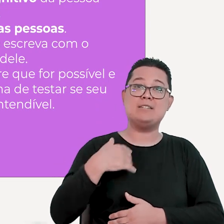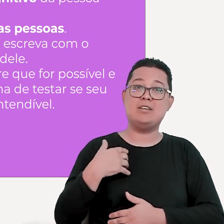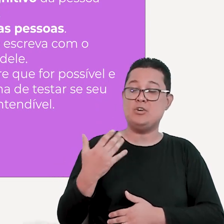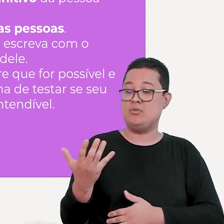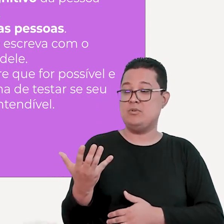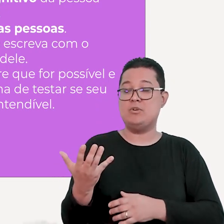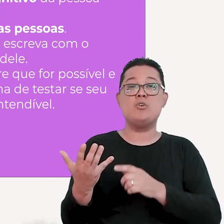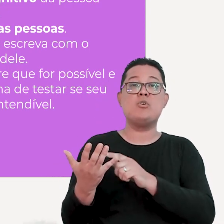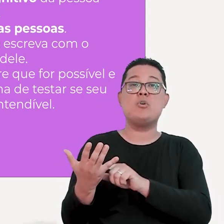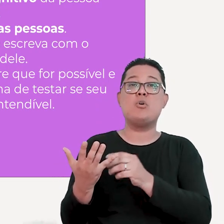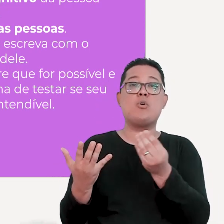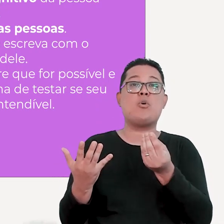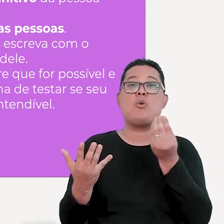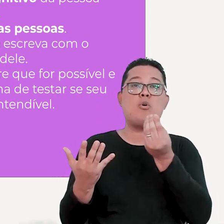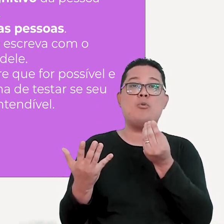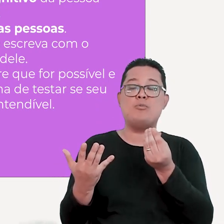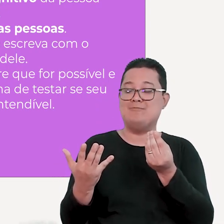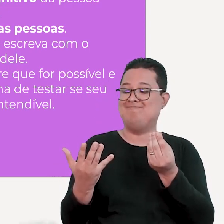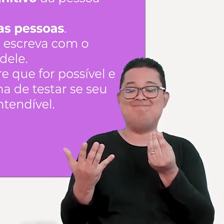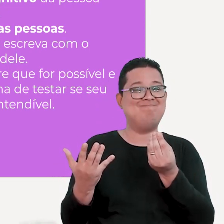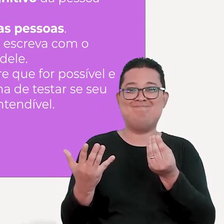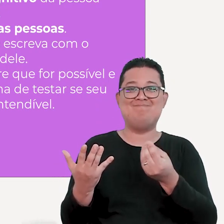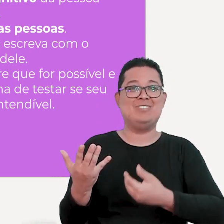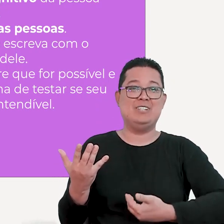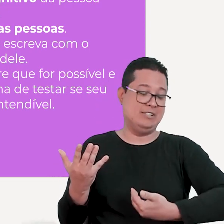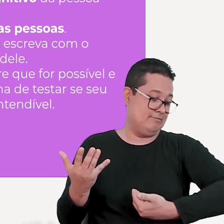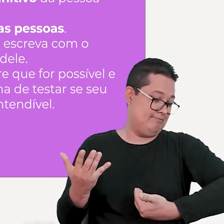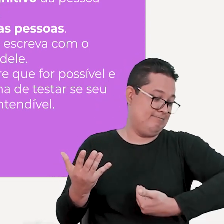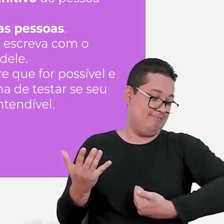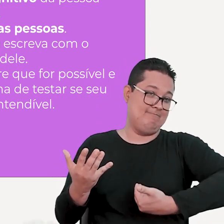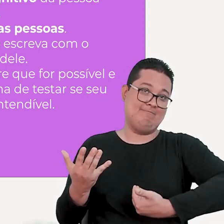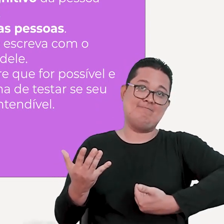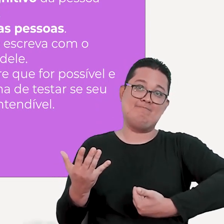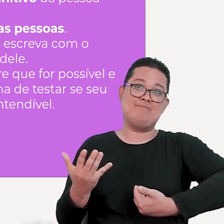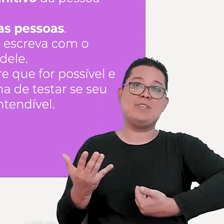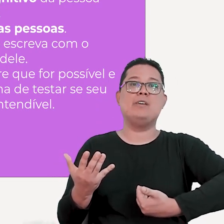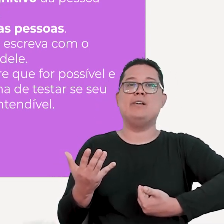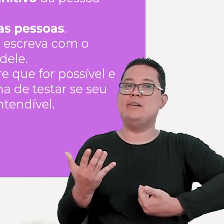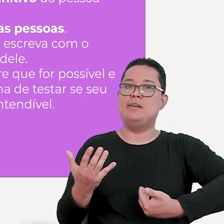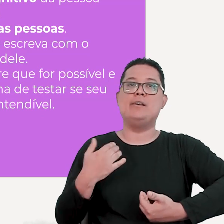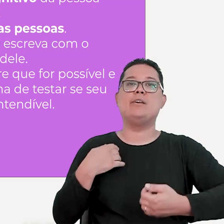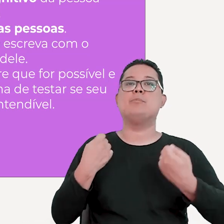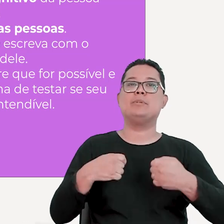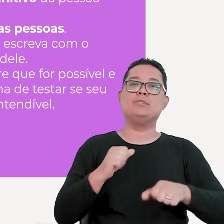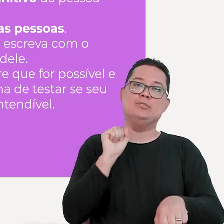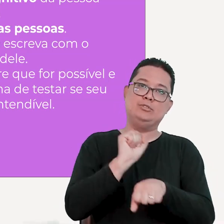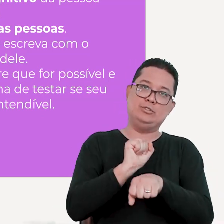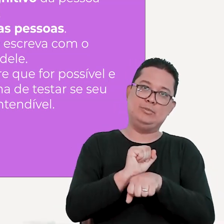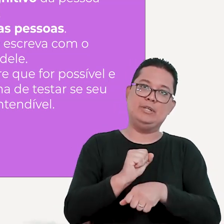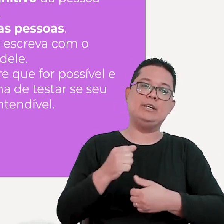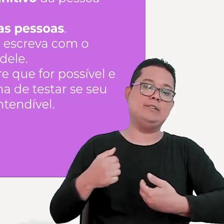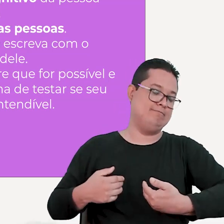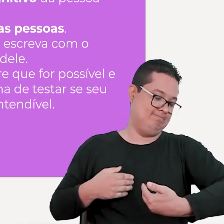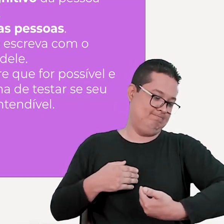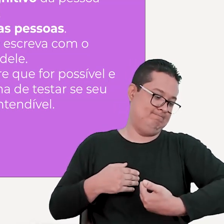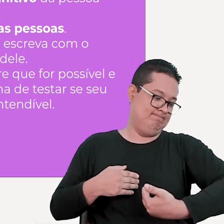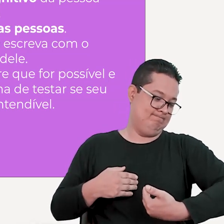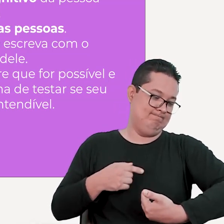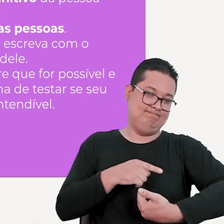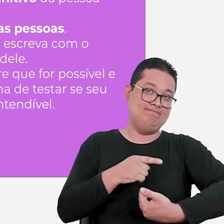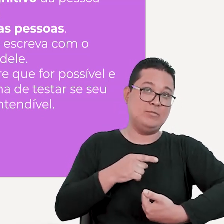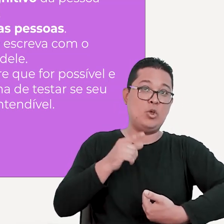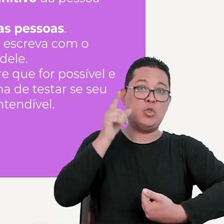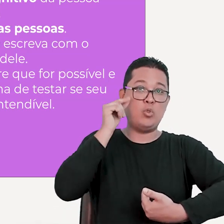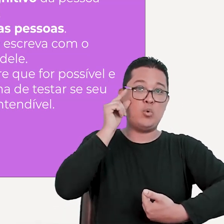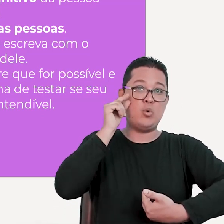toque e eu não consegui fazer naquele momento porque eu estava com o Pietro no colo. Eu tive que esperar ele dormir ou deixar ele em algum lugar para